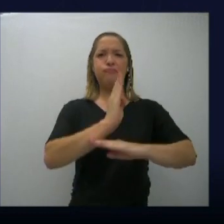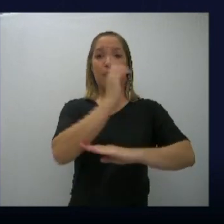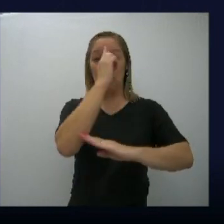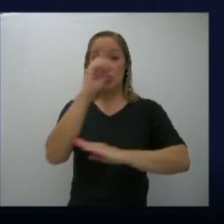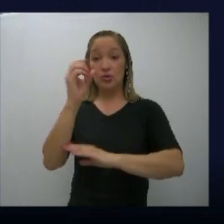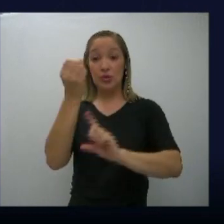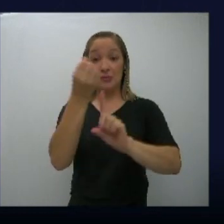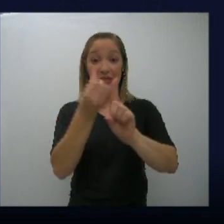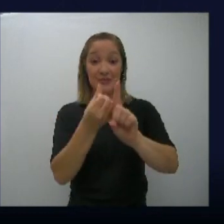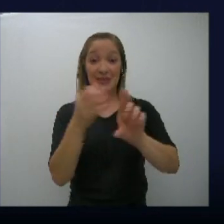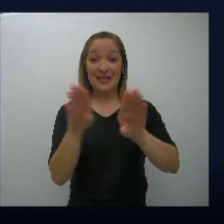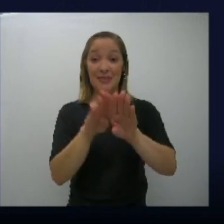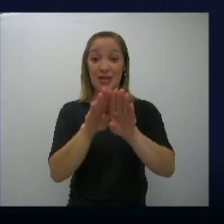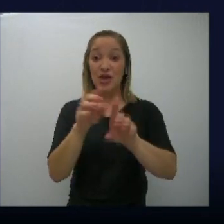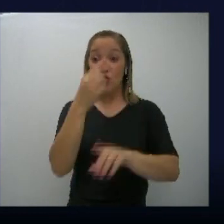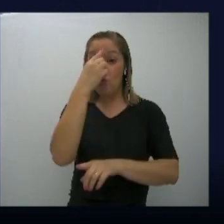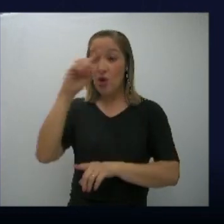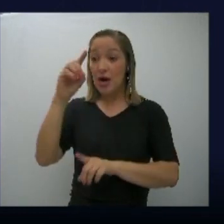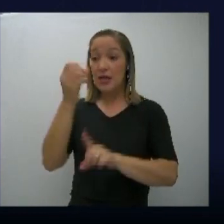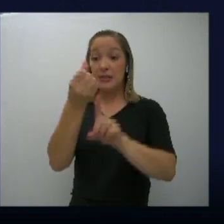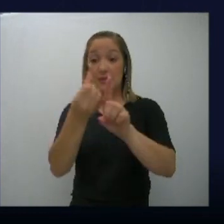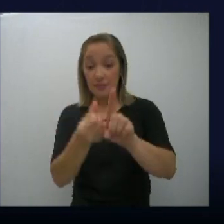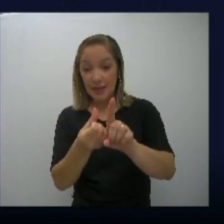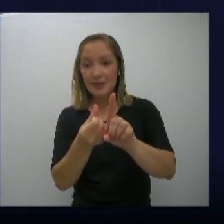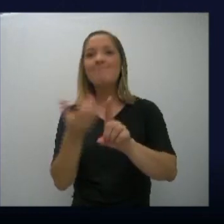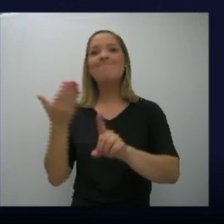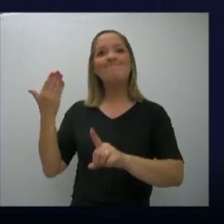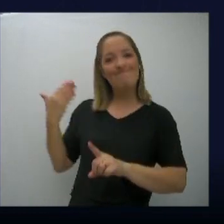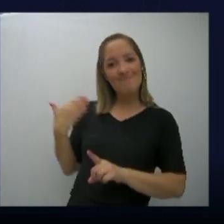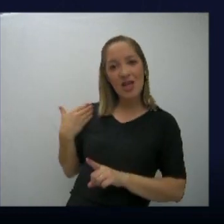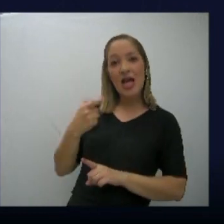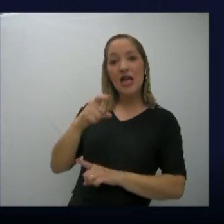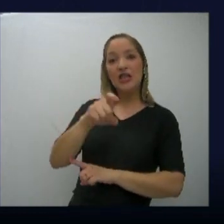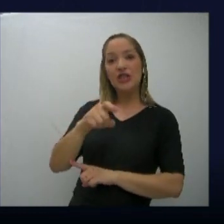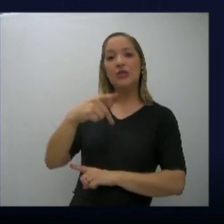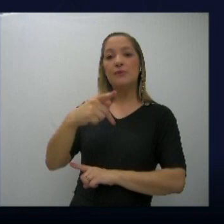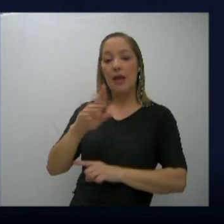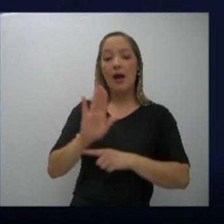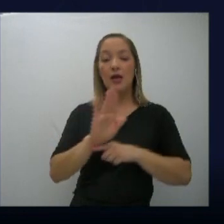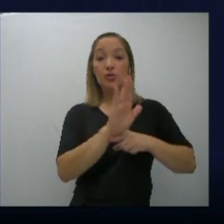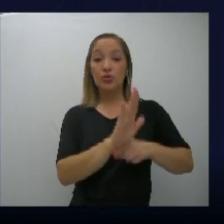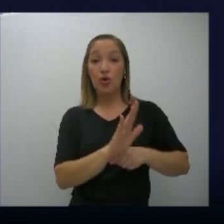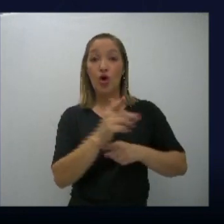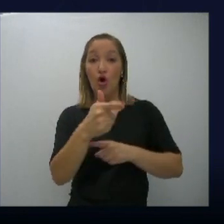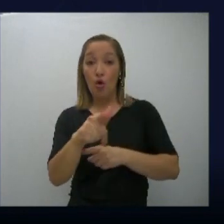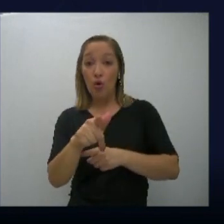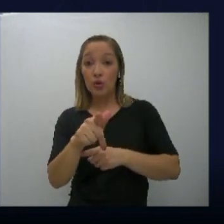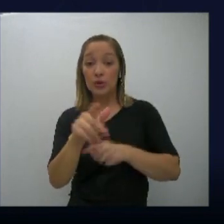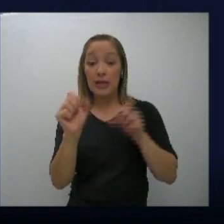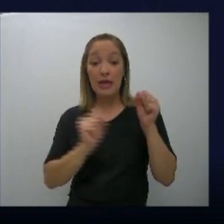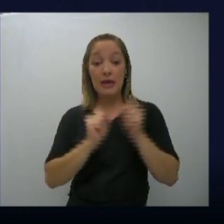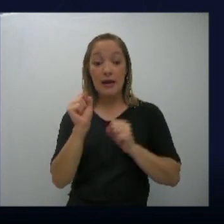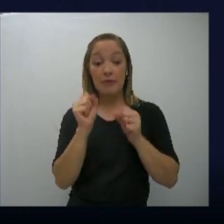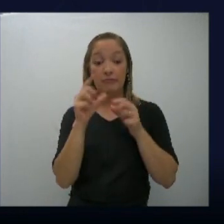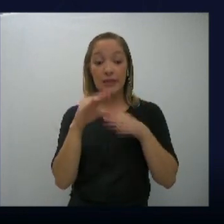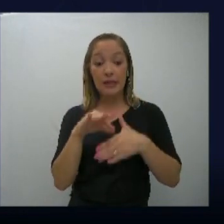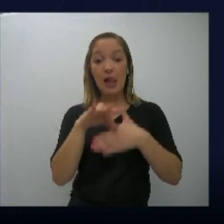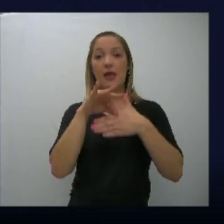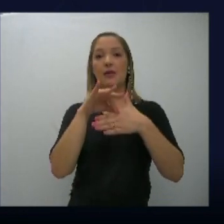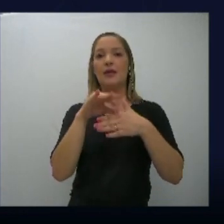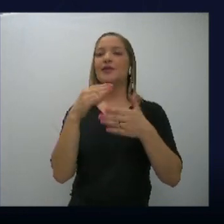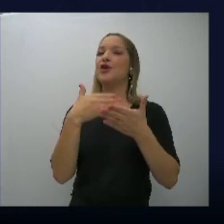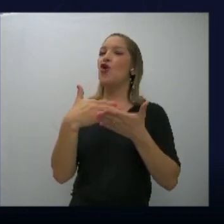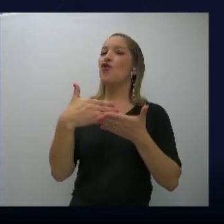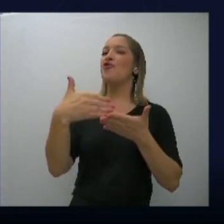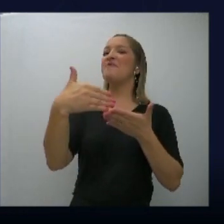como no último nesse a caneta citei contribuiu para ir aí e outras grandes empresas lindas e é só o começo então se você acha que perdeu o